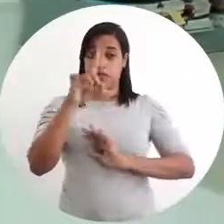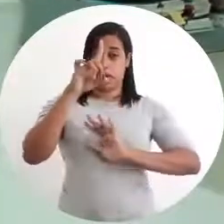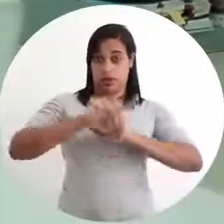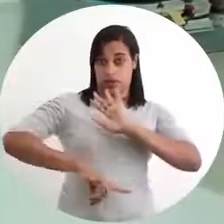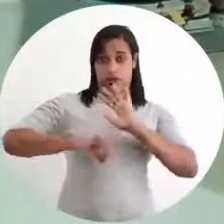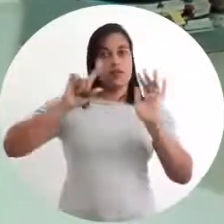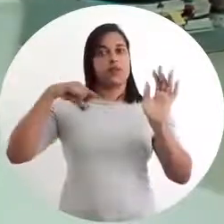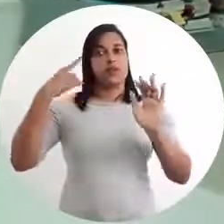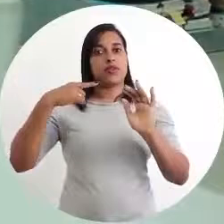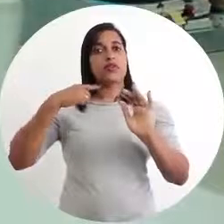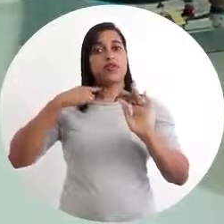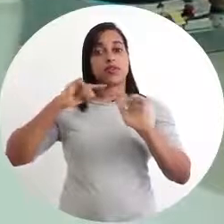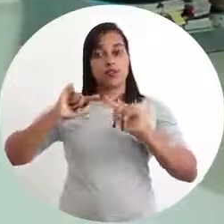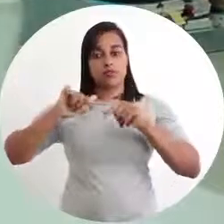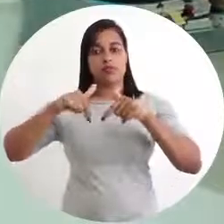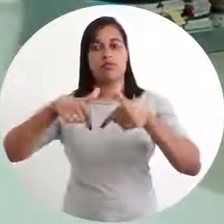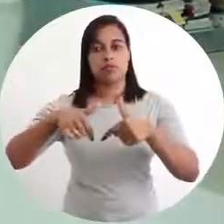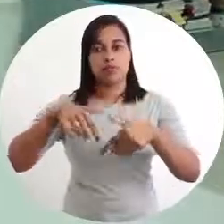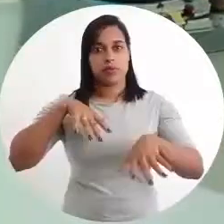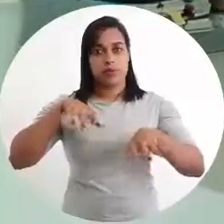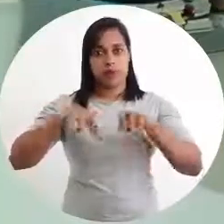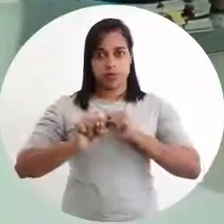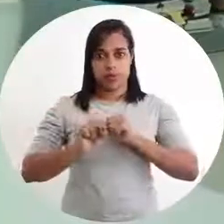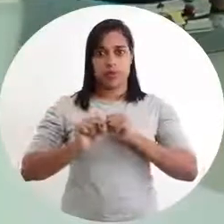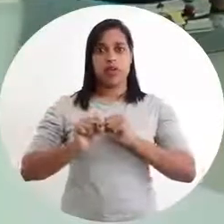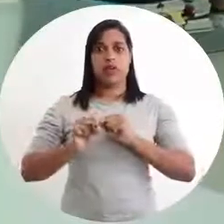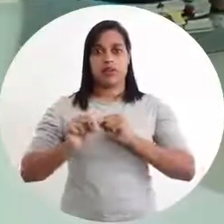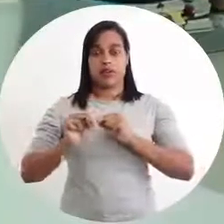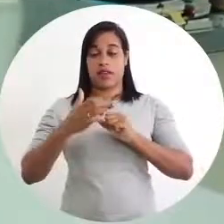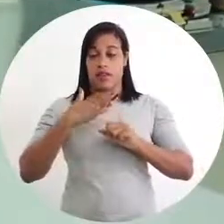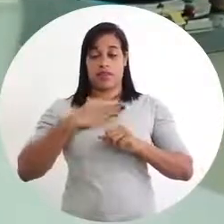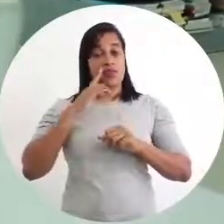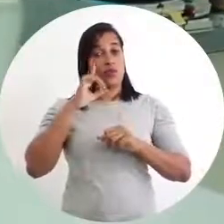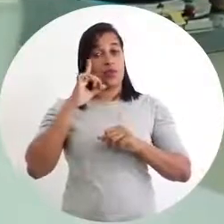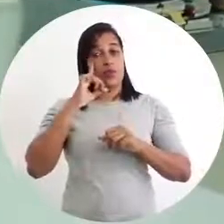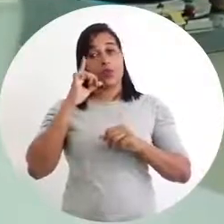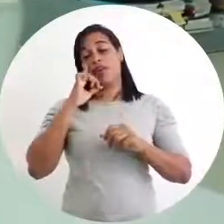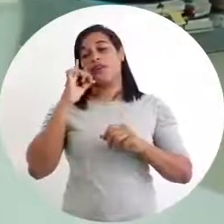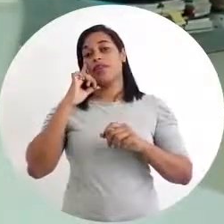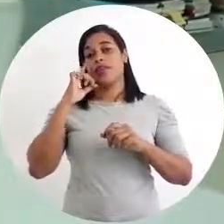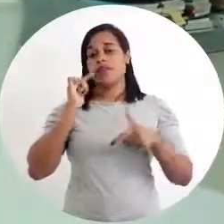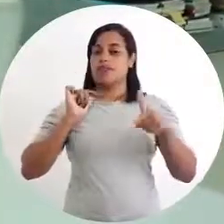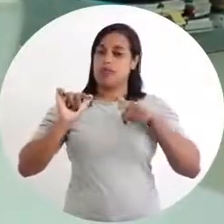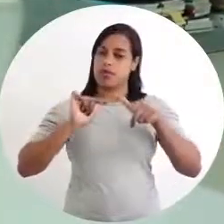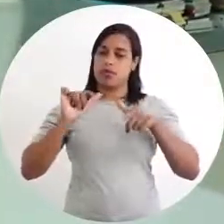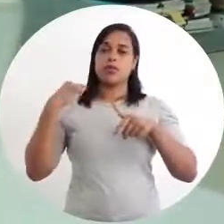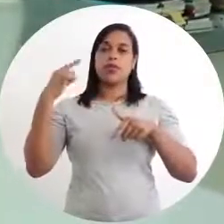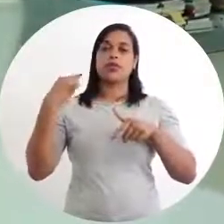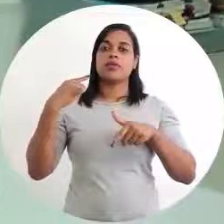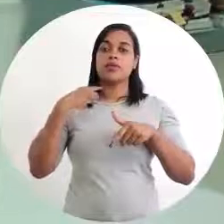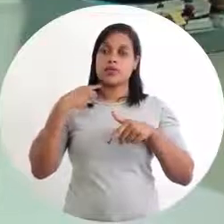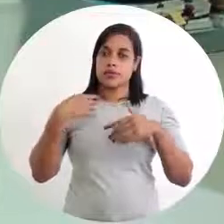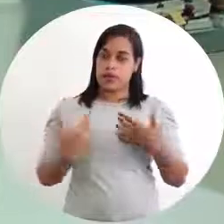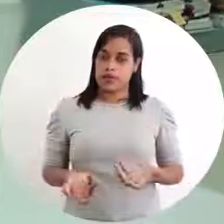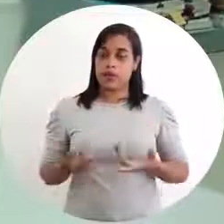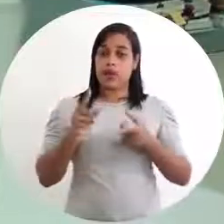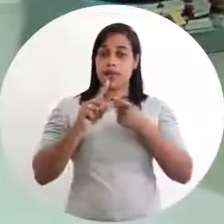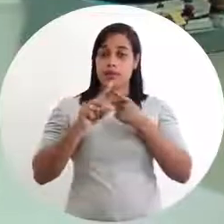sou advogado militante, ou seja, aquele advogado que está no dia a dia na advocacia. Sou